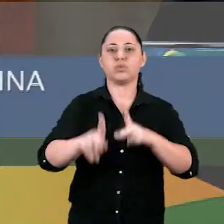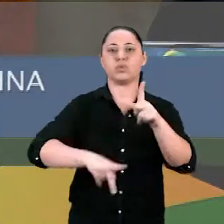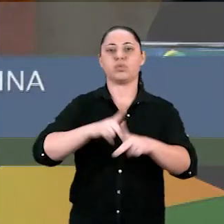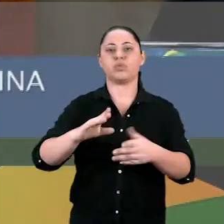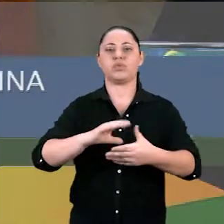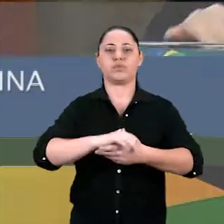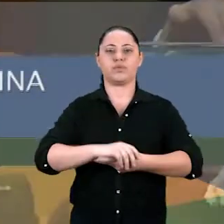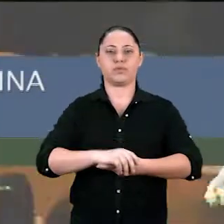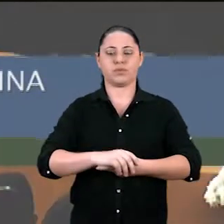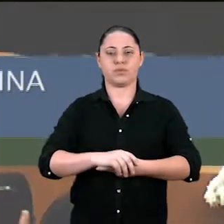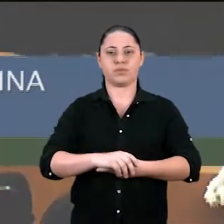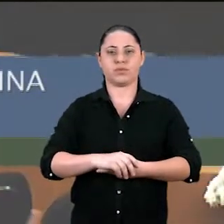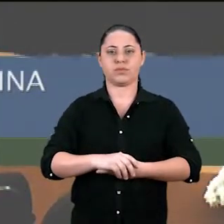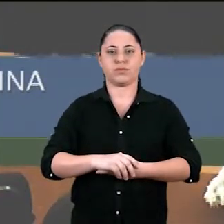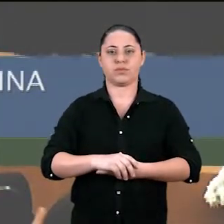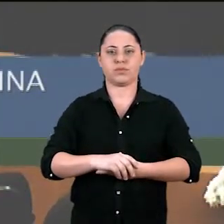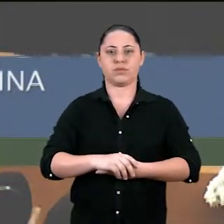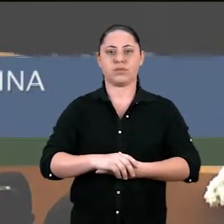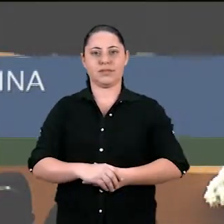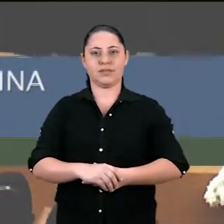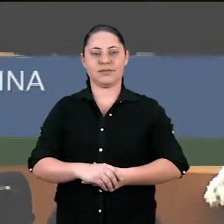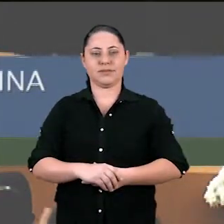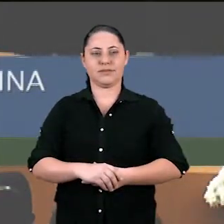Muito obrigado.